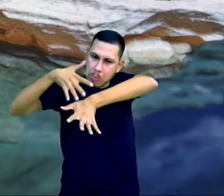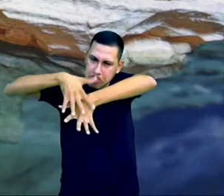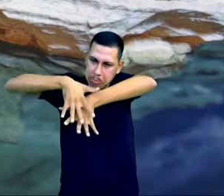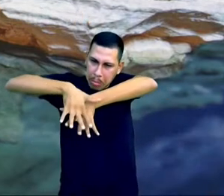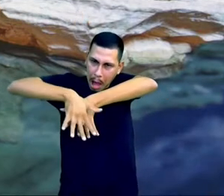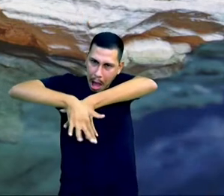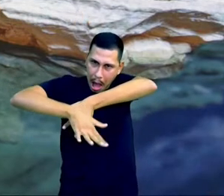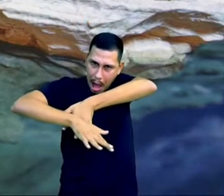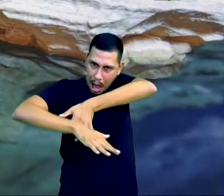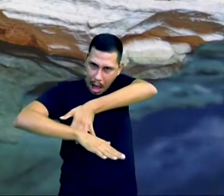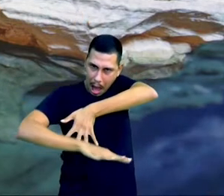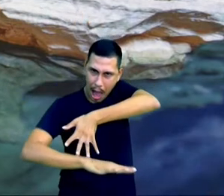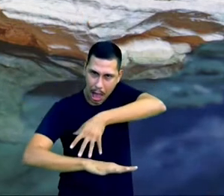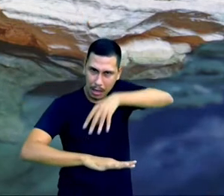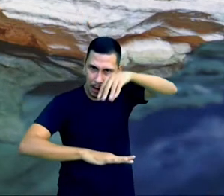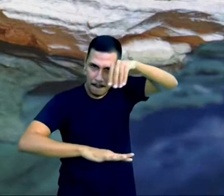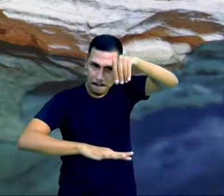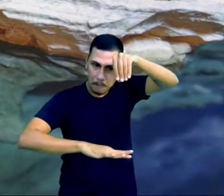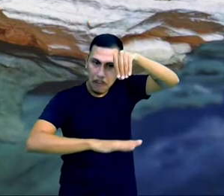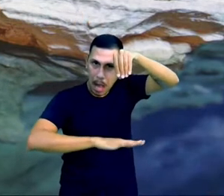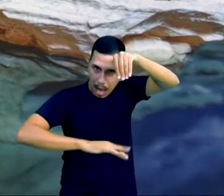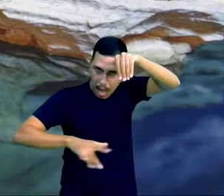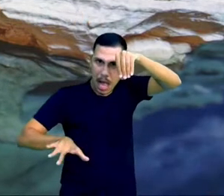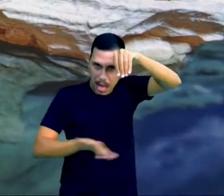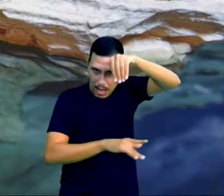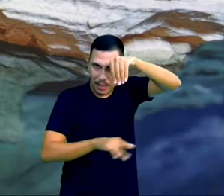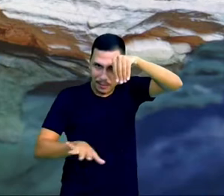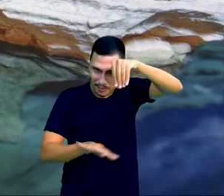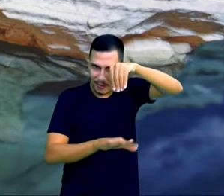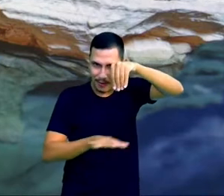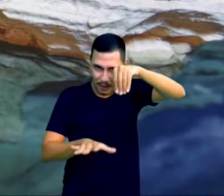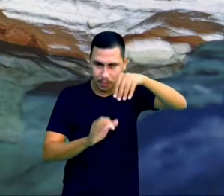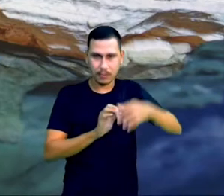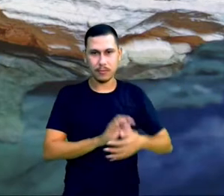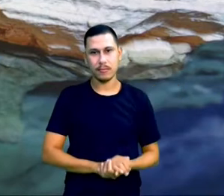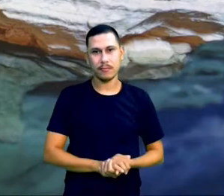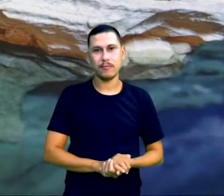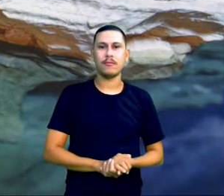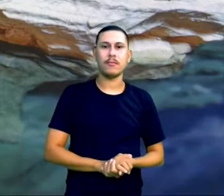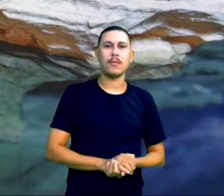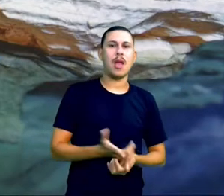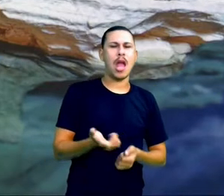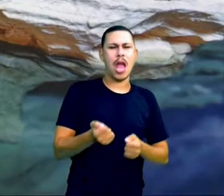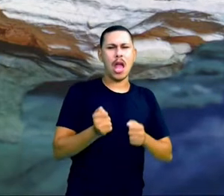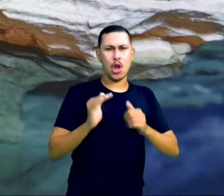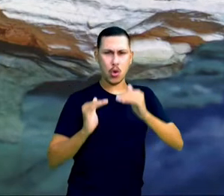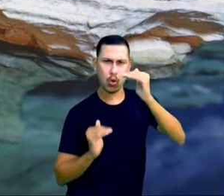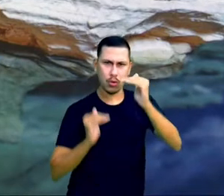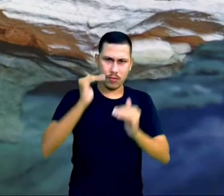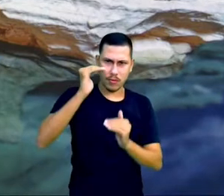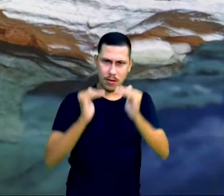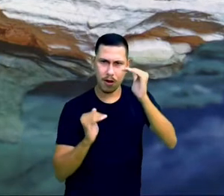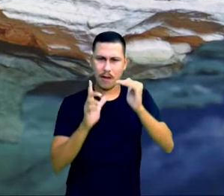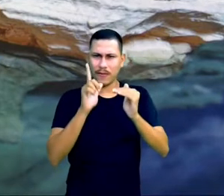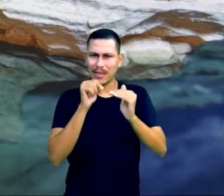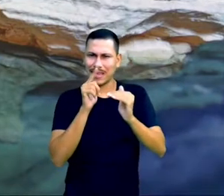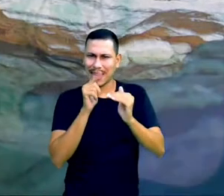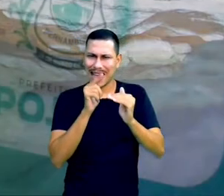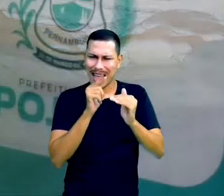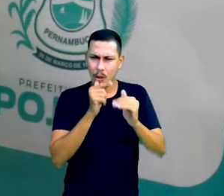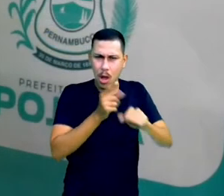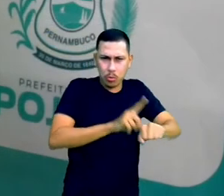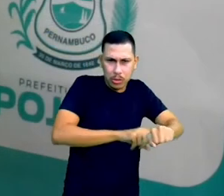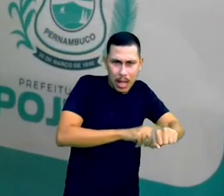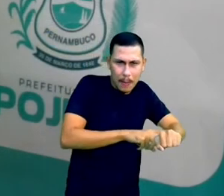de água dos rios. Há variação dos níveis da água subterrânea de acordo com os períodos